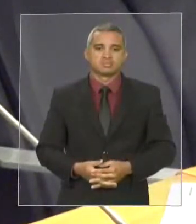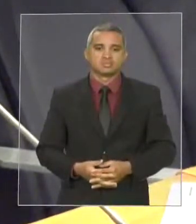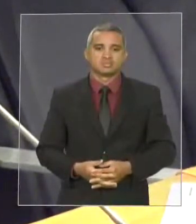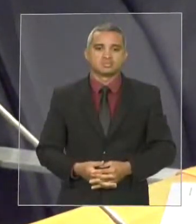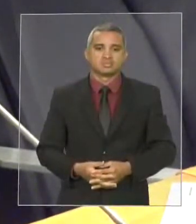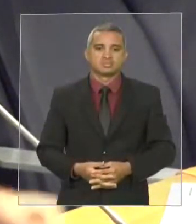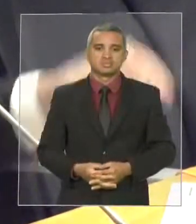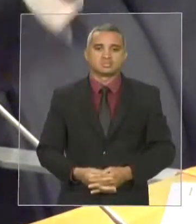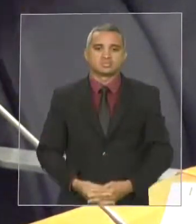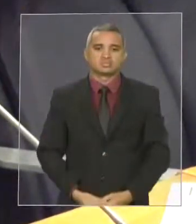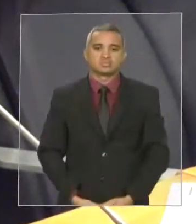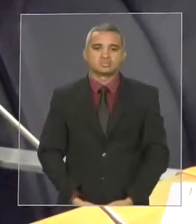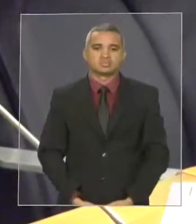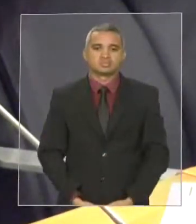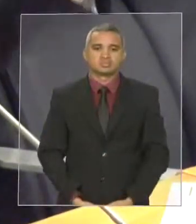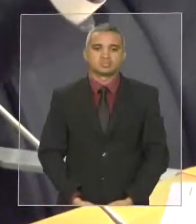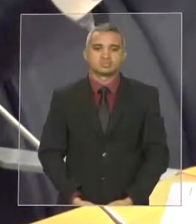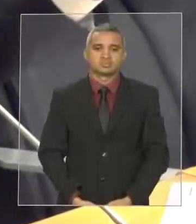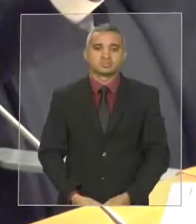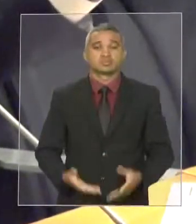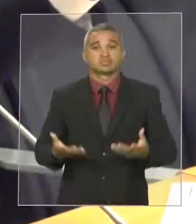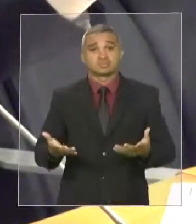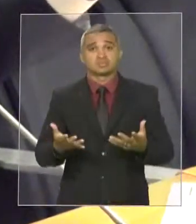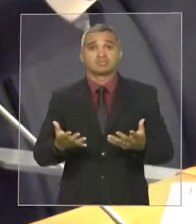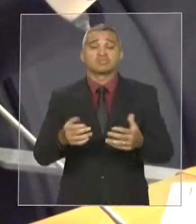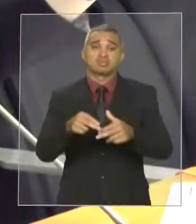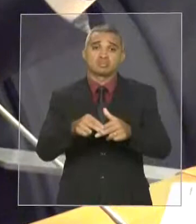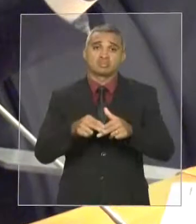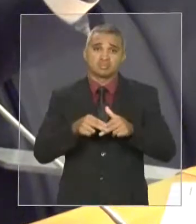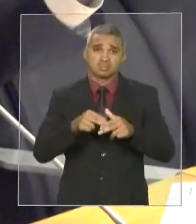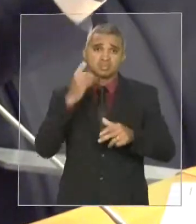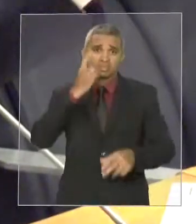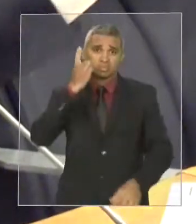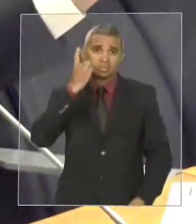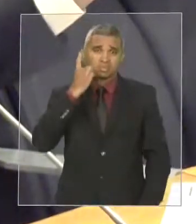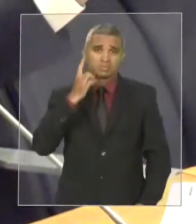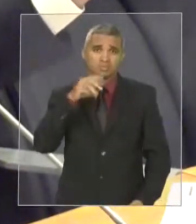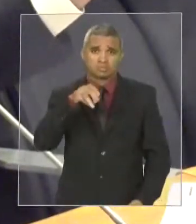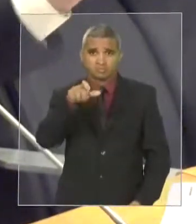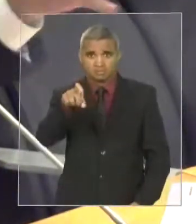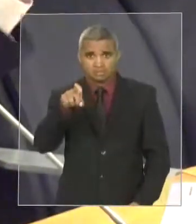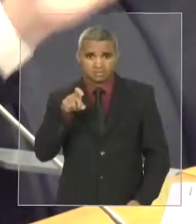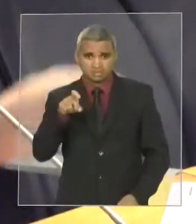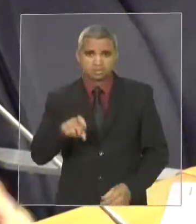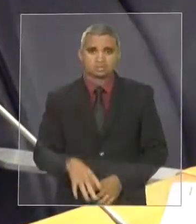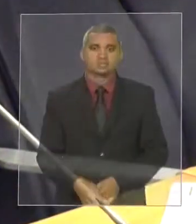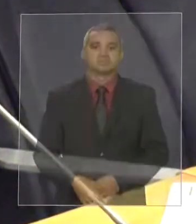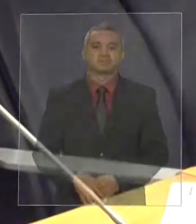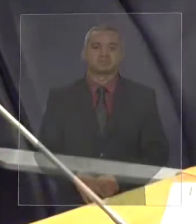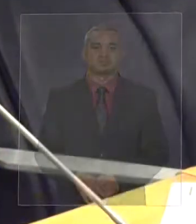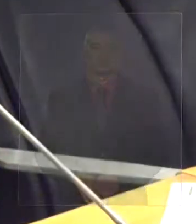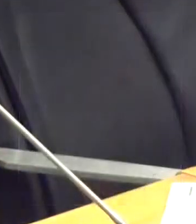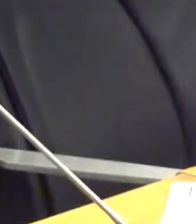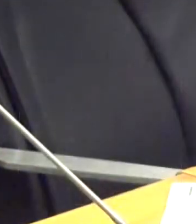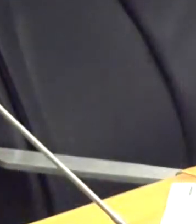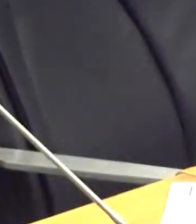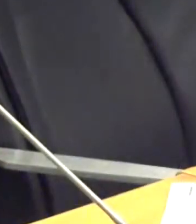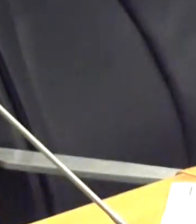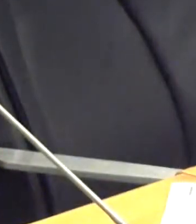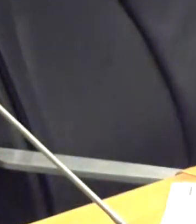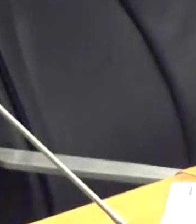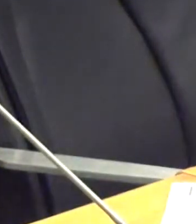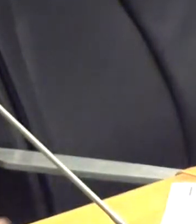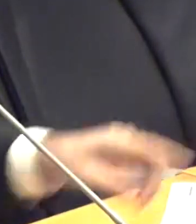concluo, senhor presidente. E é exatamente por isso, deputado Max Barros. Mas fica a pergunta, e aí quero deixar para que o governo